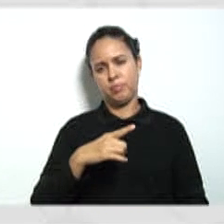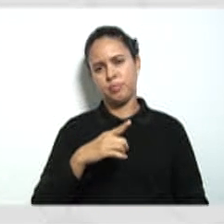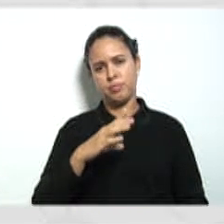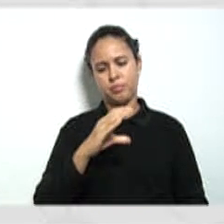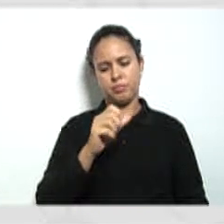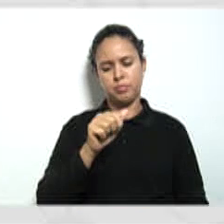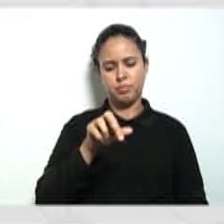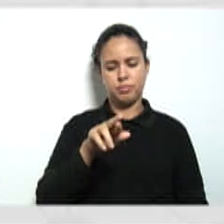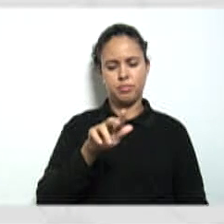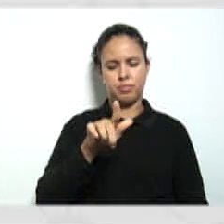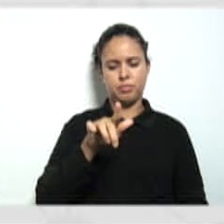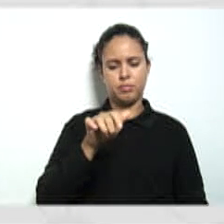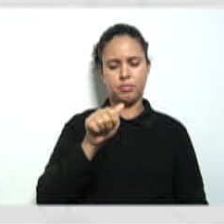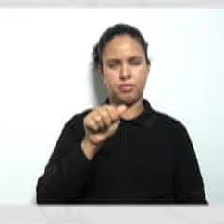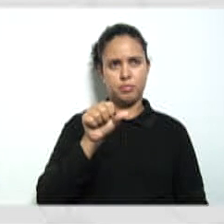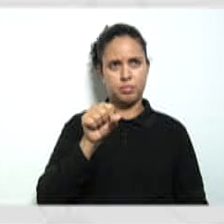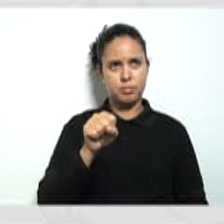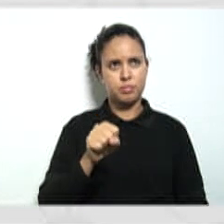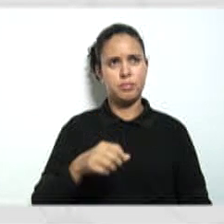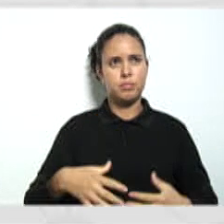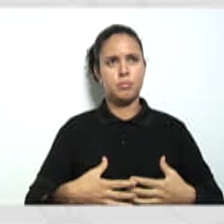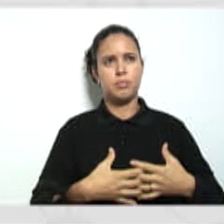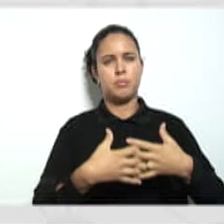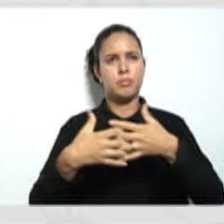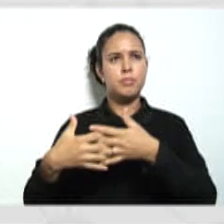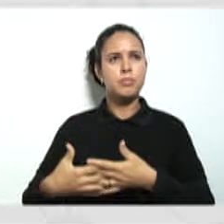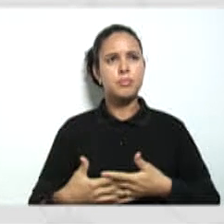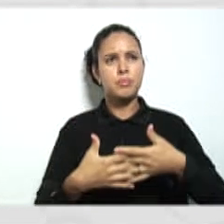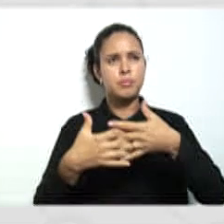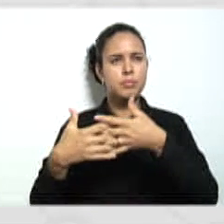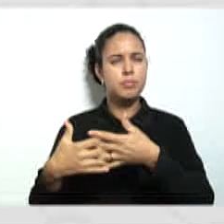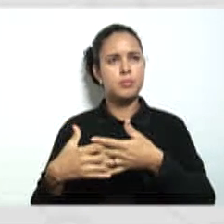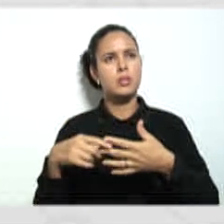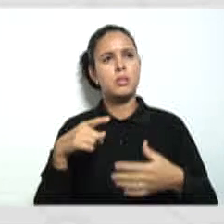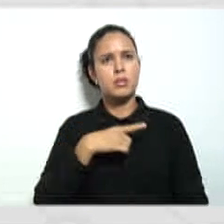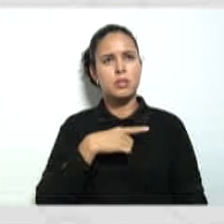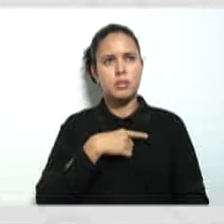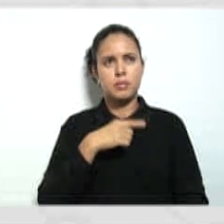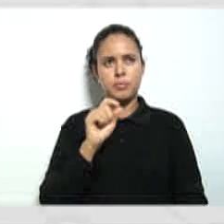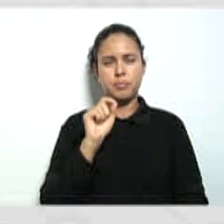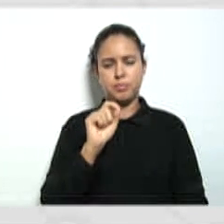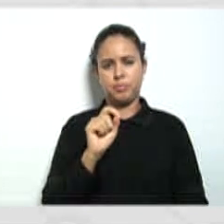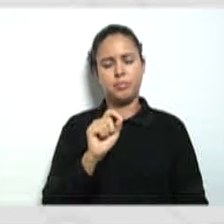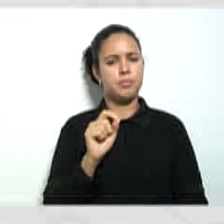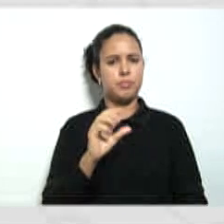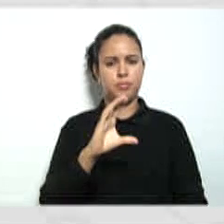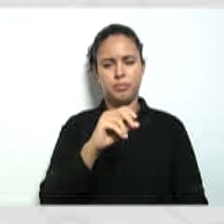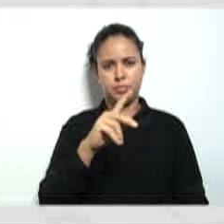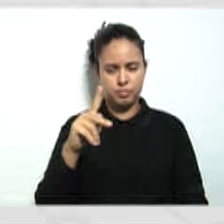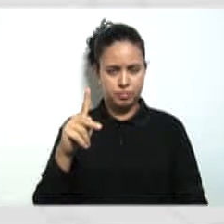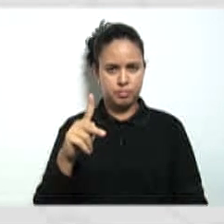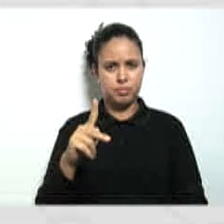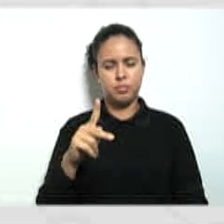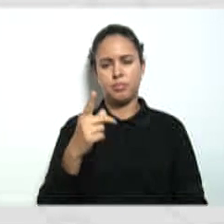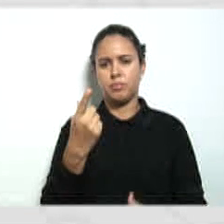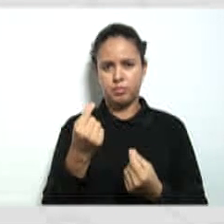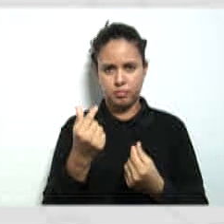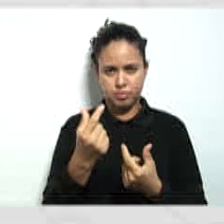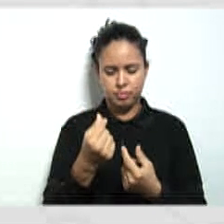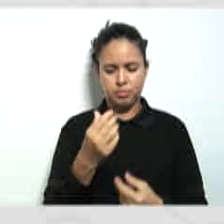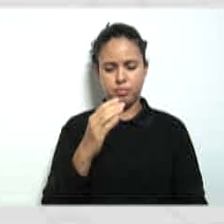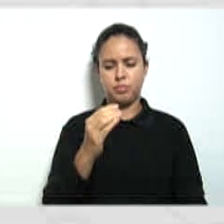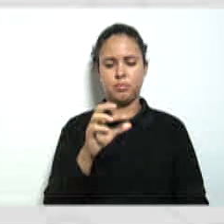também em cooperativas. Nós vamos falar nesses slides sobre cooperativa de crédito. Cooperativa de crédito são instituições